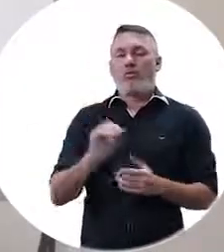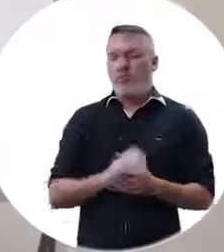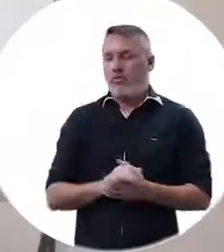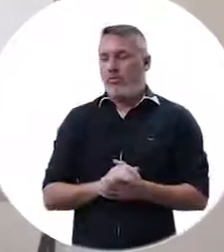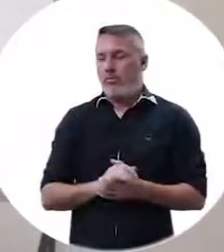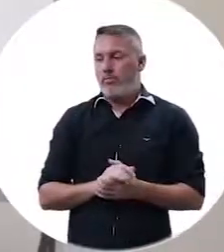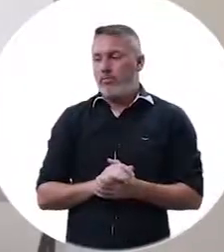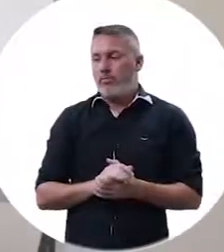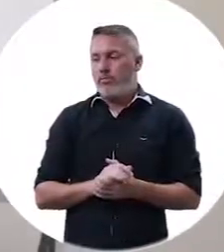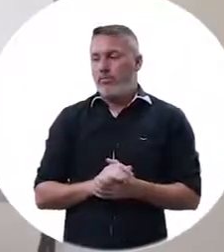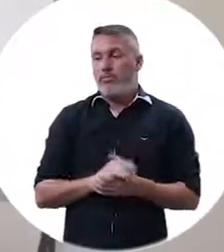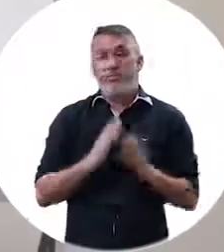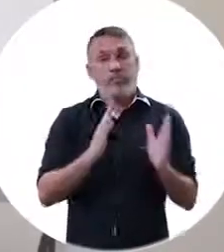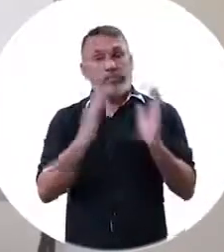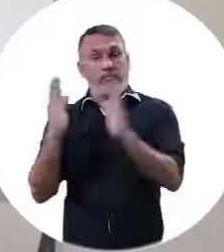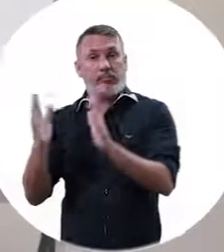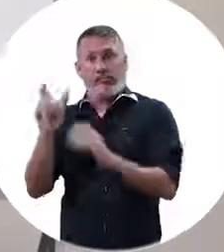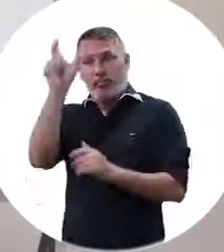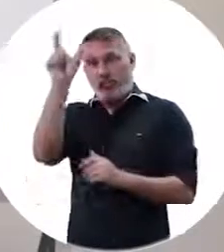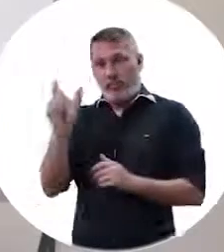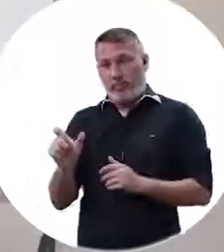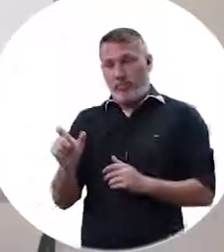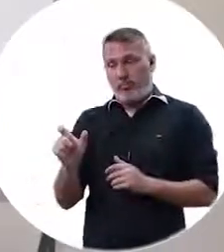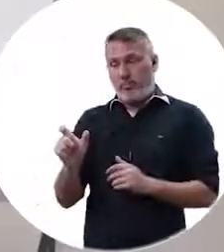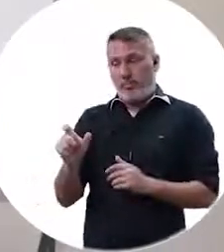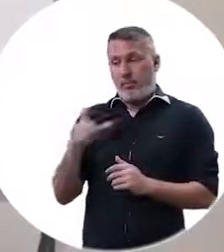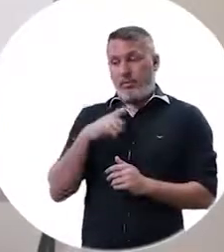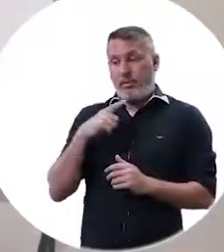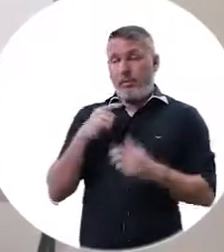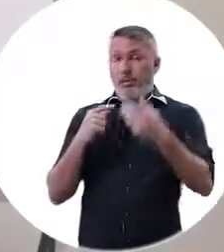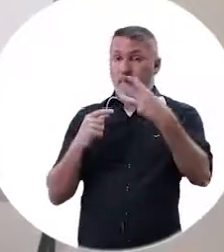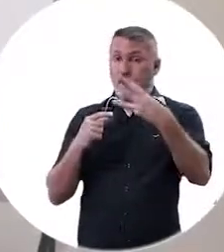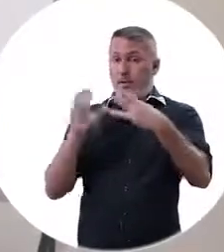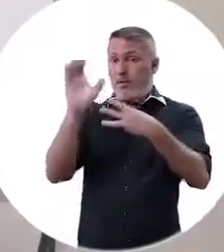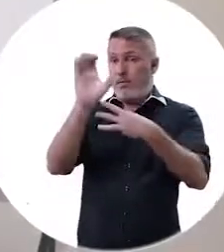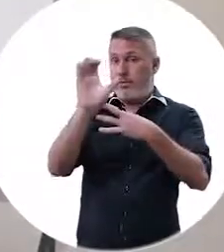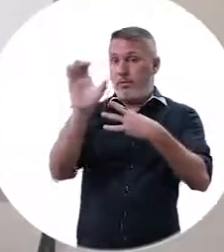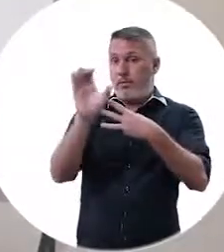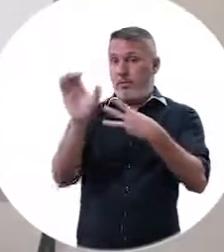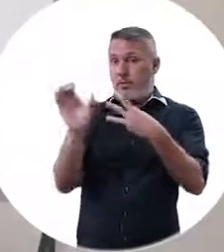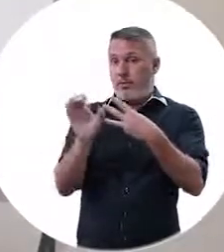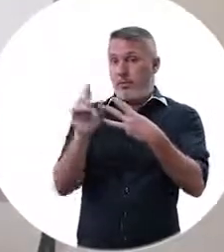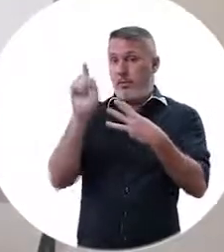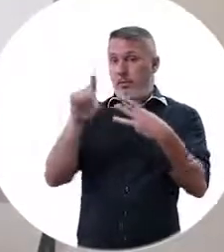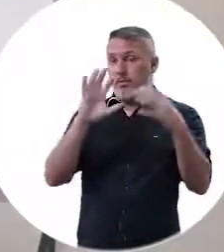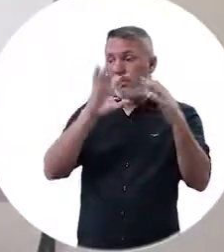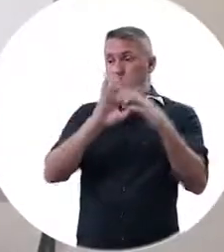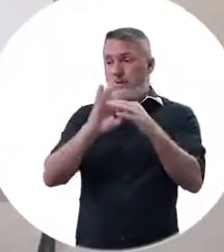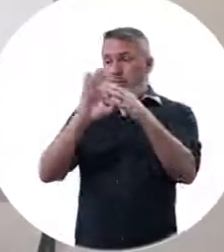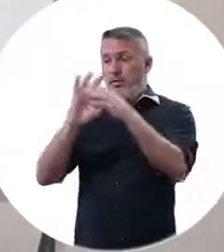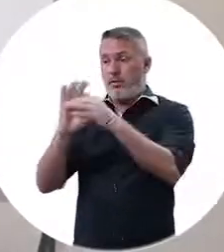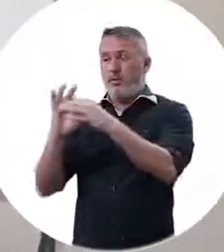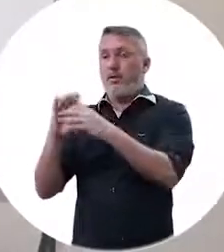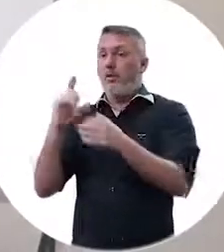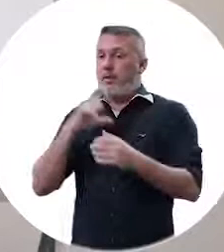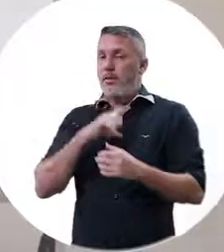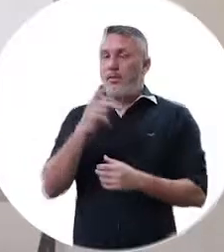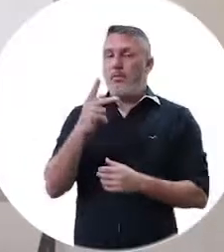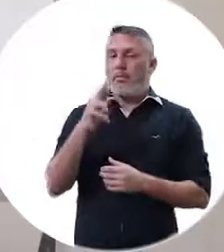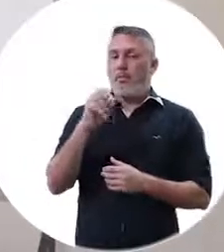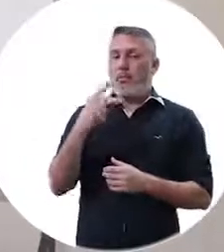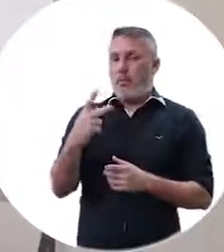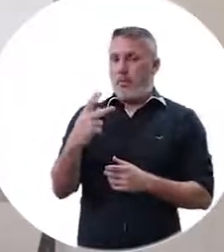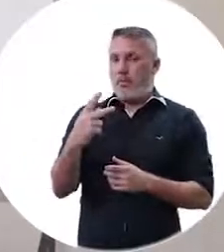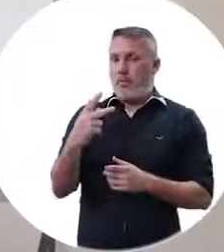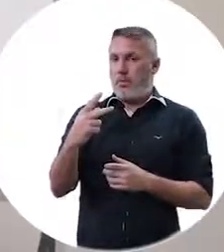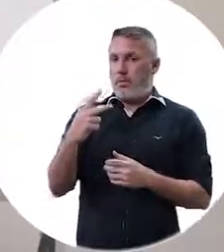etil. Aqui, pessoal, eu tenho 3 carbonos nesse radical. Prefixo de 3